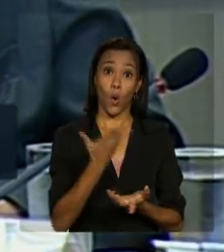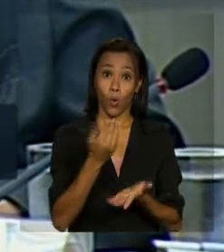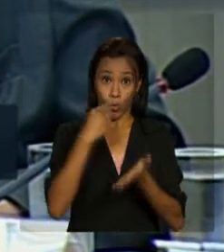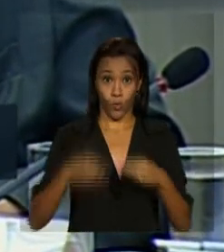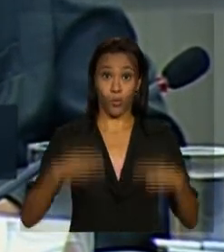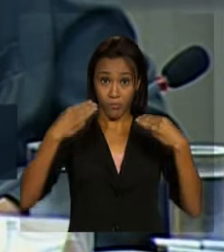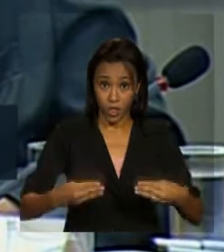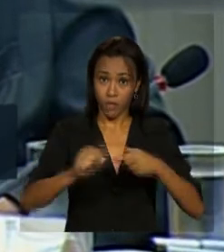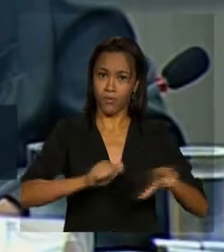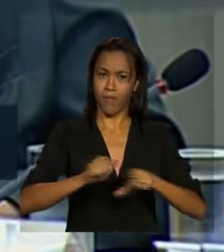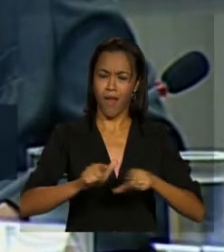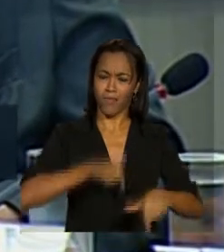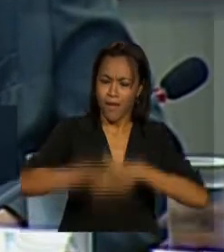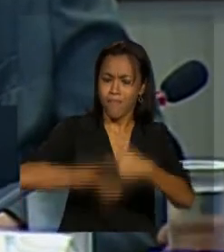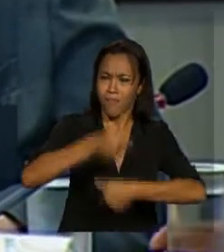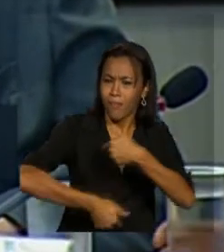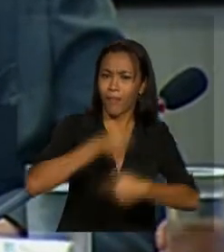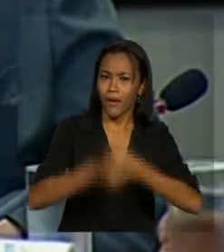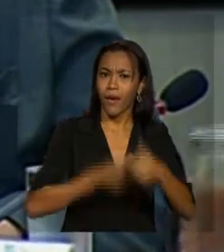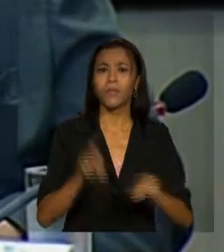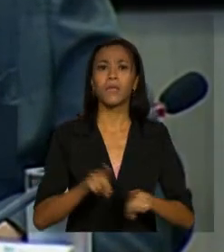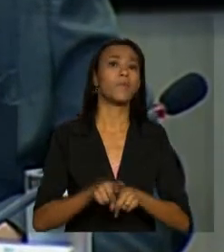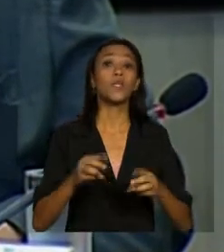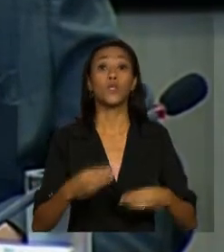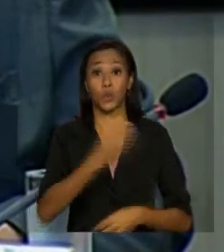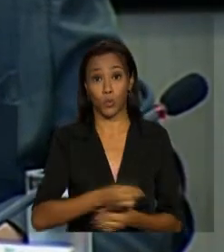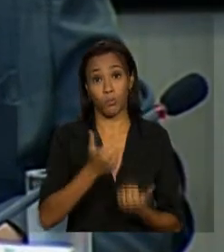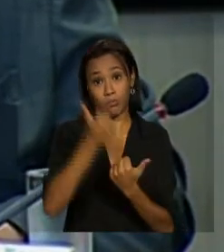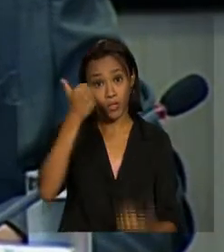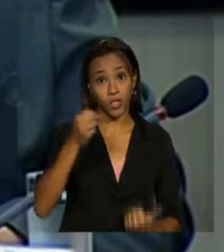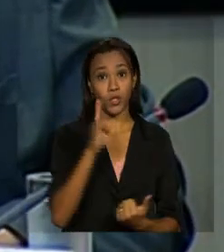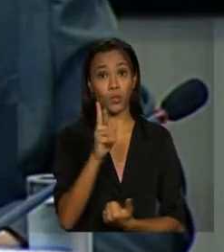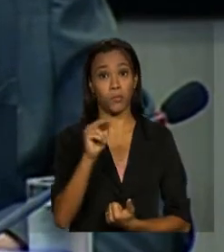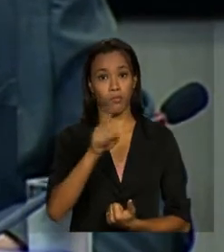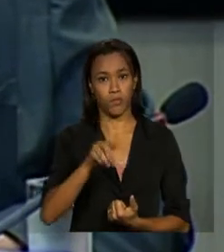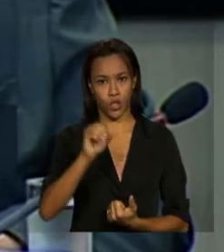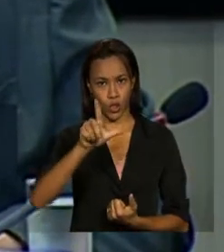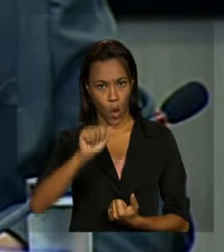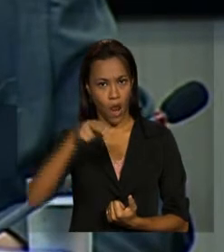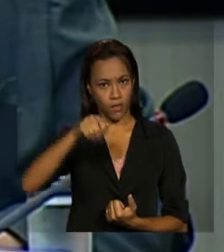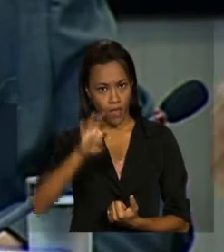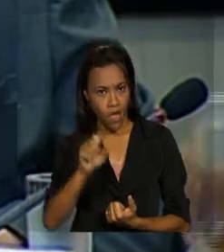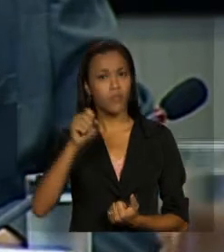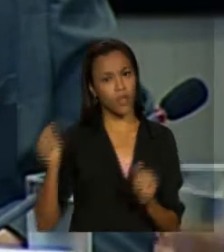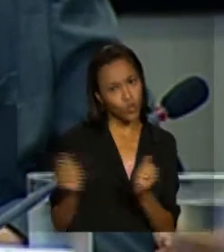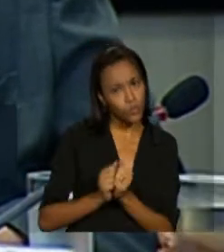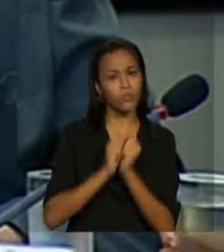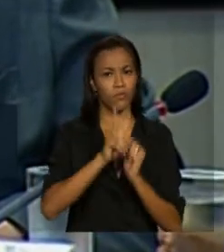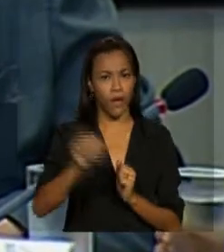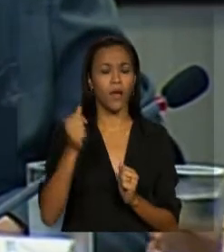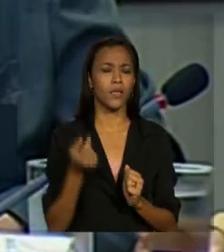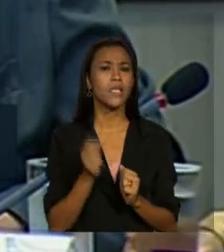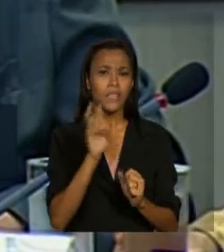Trabalho está empenhado, o ministro Brizola Neto, né, está conosco nessa ação, não é uma ação que está